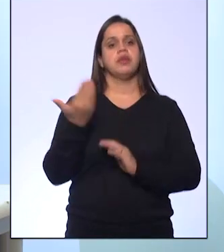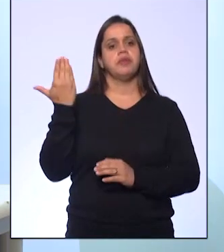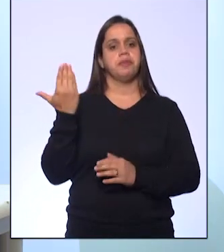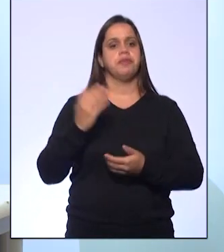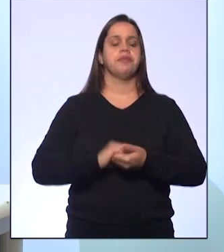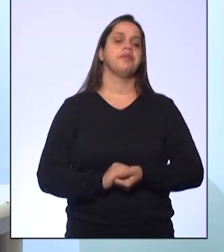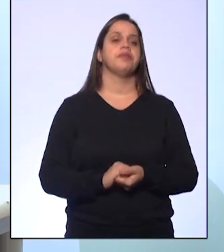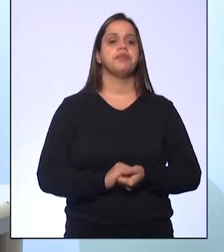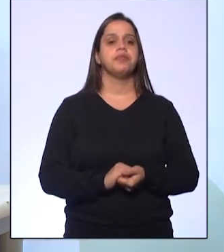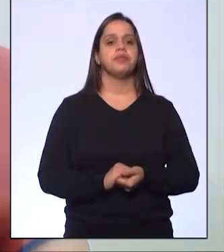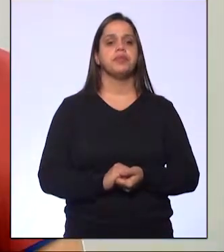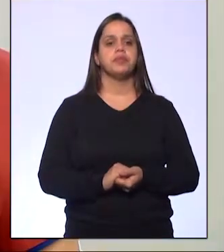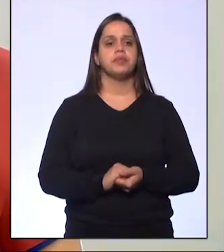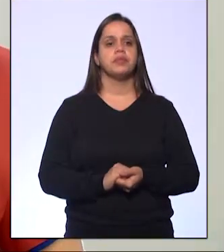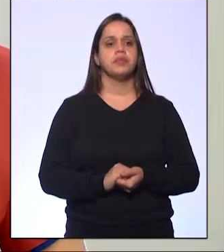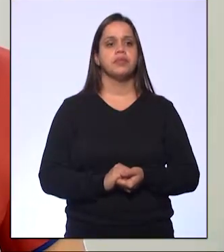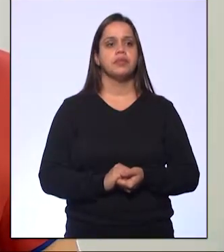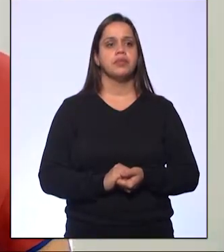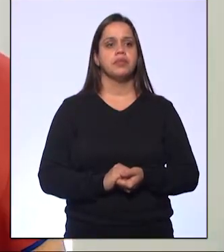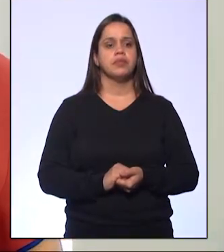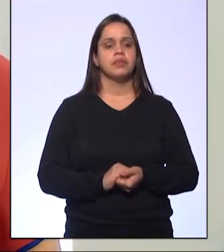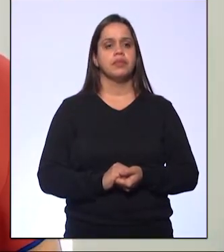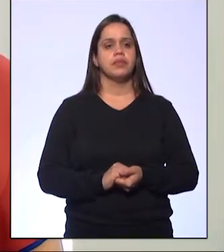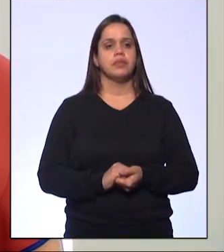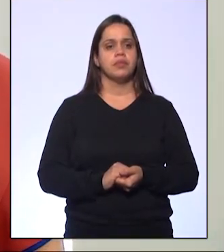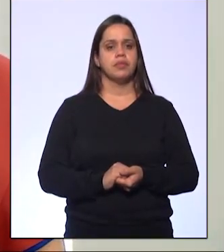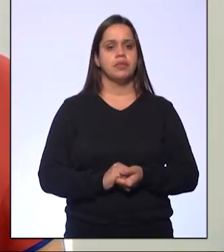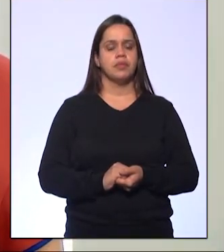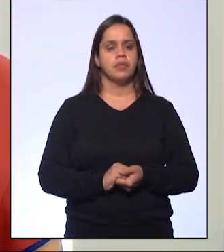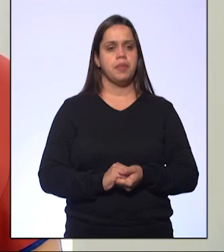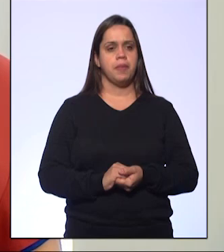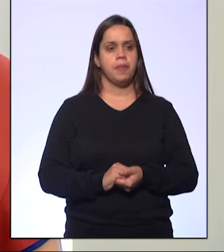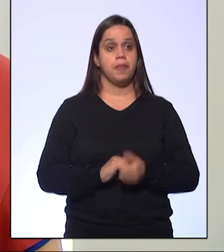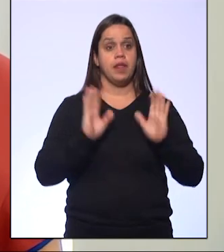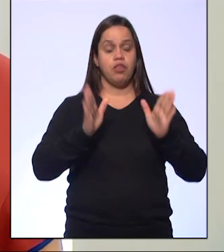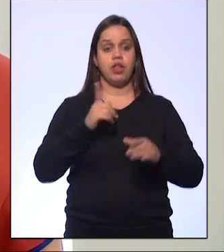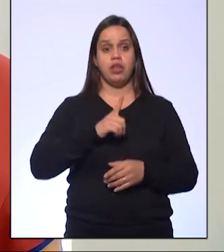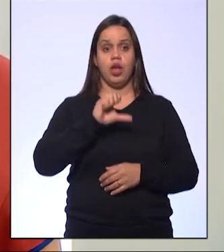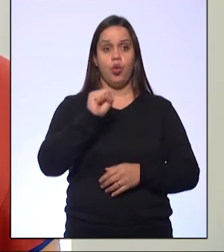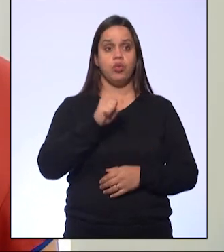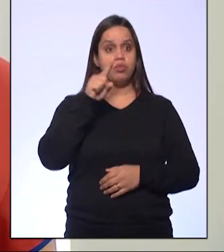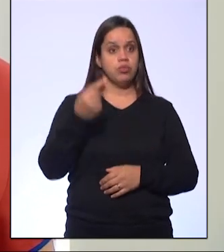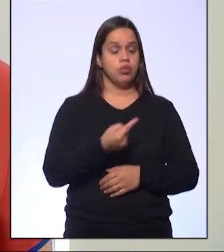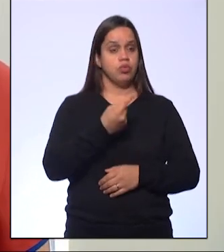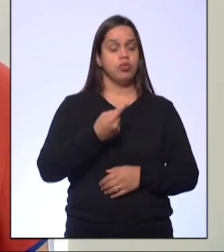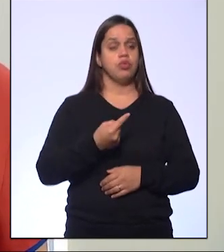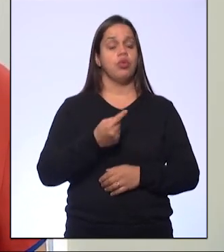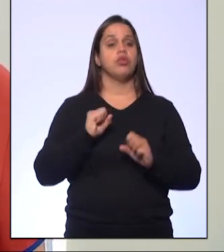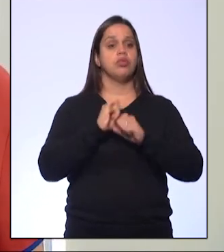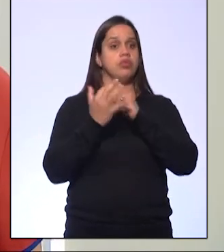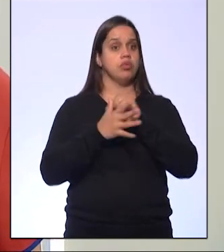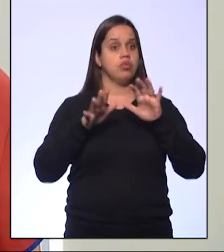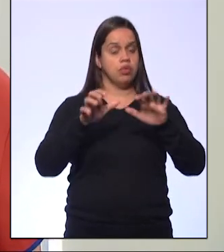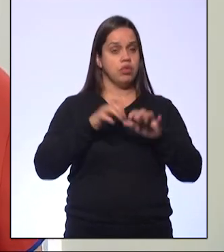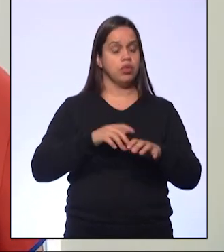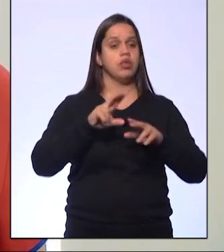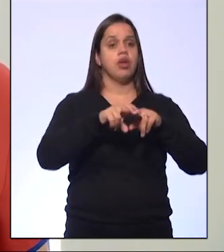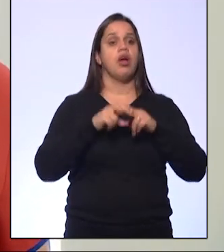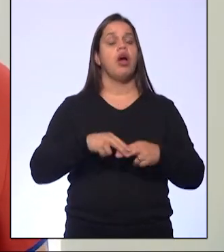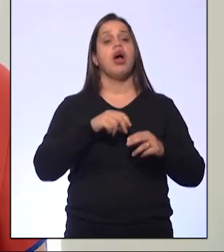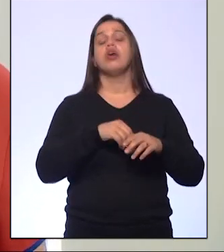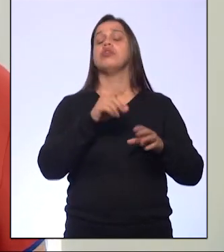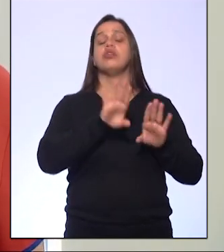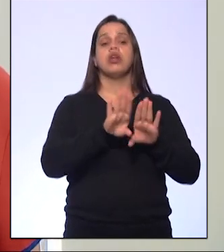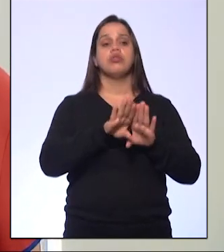reportagem. O mundo tem 8,5 milhões de casos confirmados da Covid-19. Segundo a Organização Mundial da Saúde,